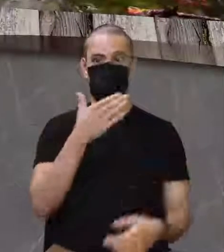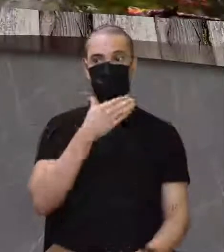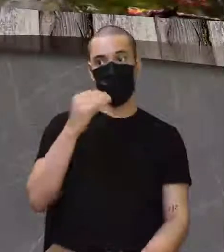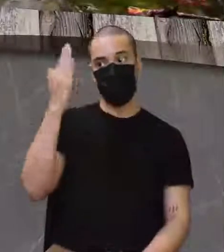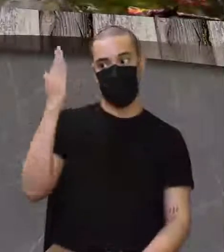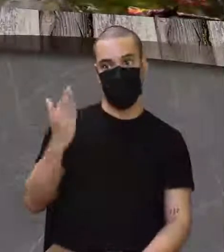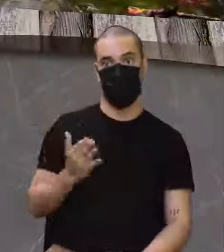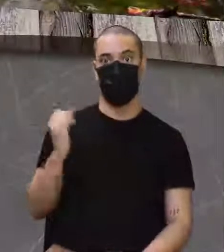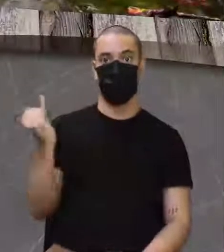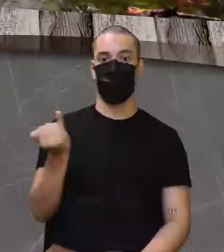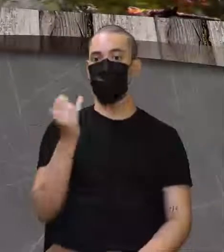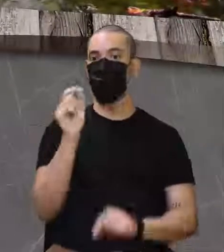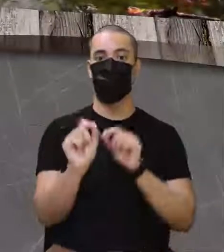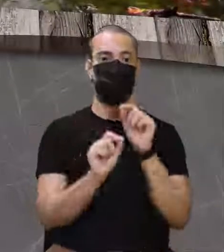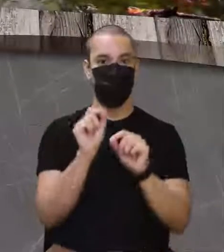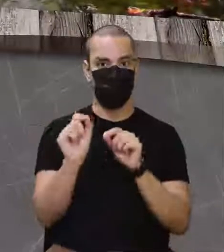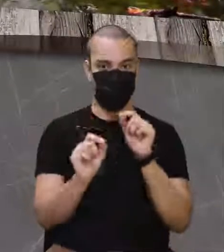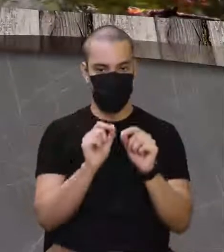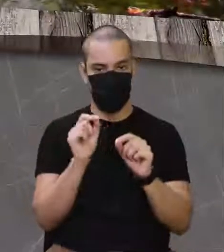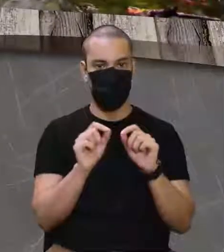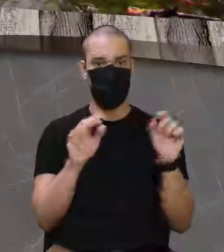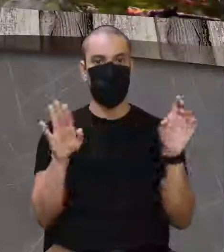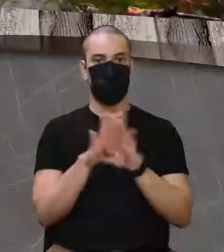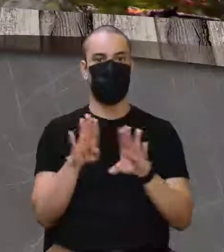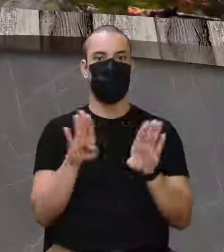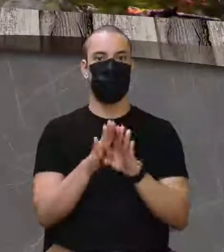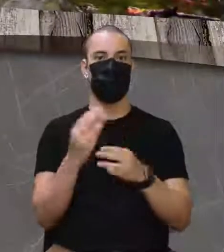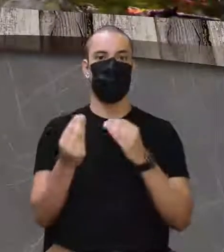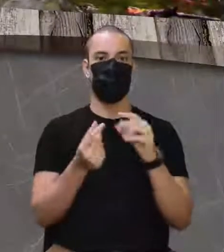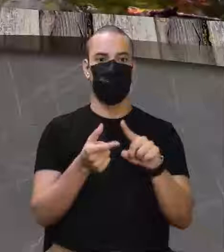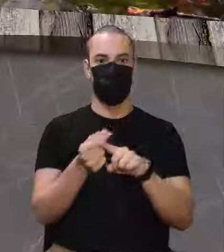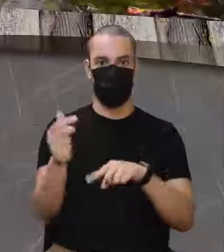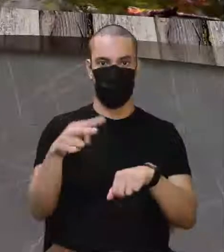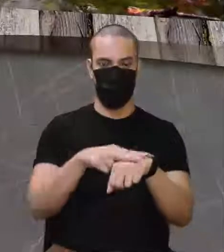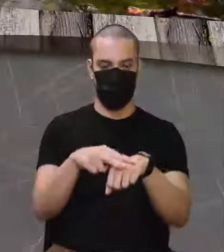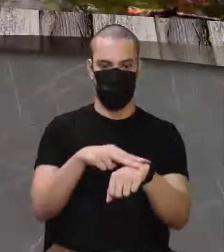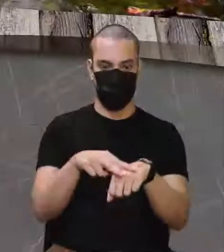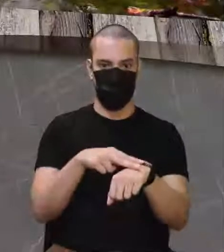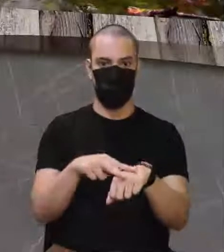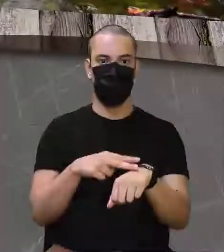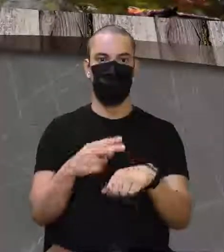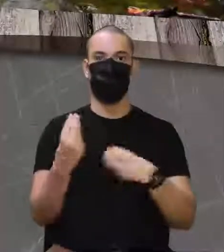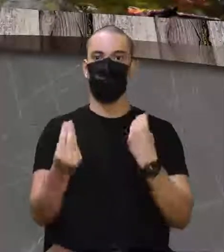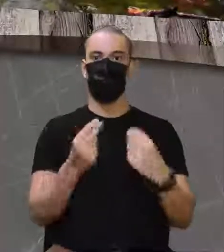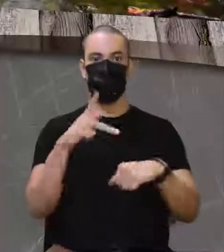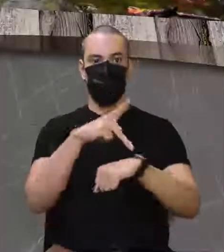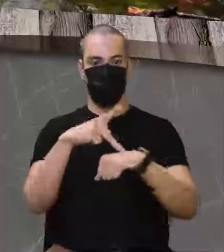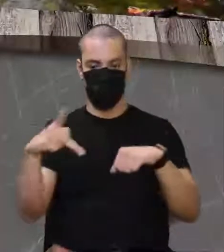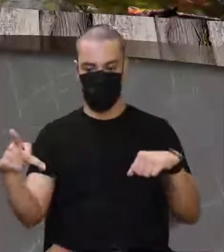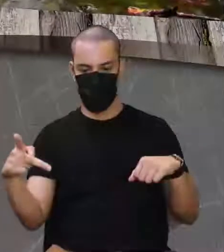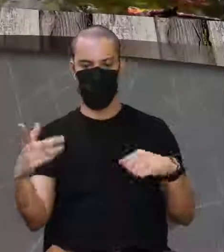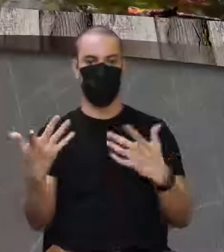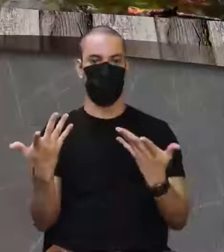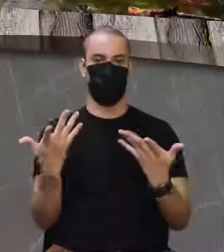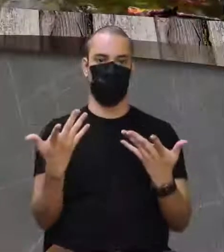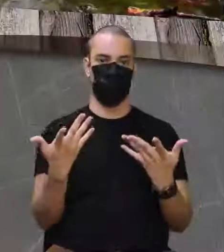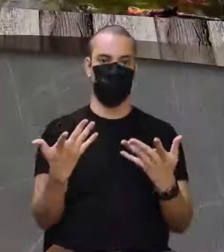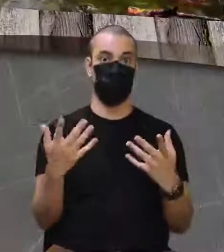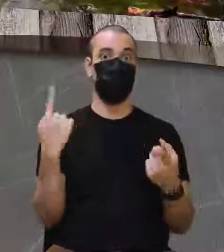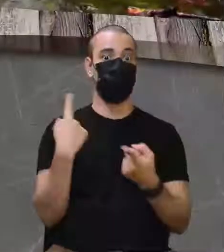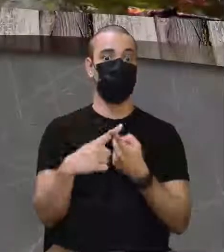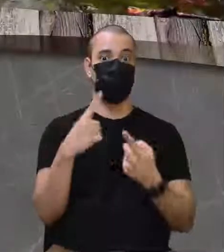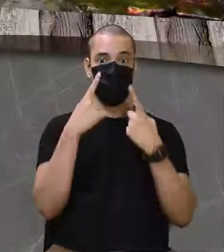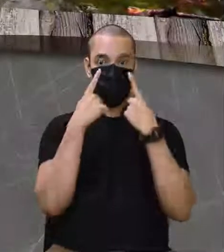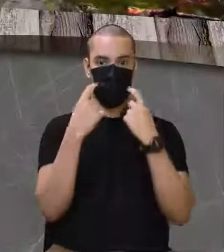Da importância dele, tá? A questão da ervilha, os indivíduos puros. O que são indivíduos puros? Por que